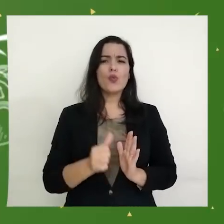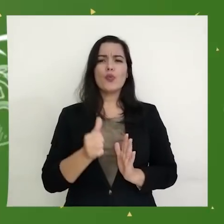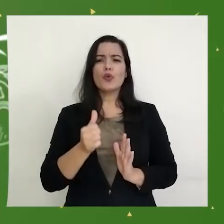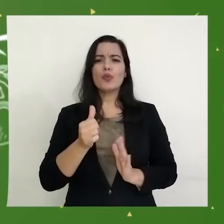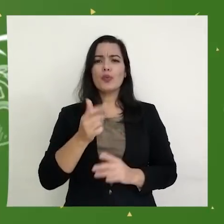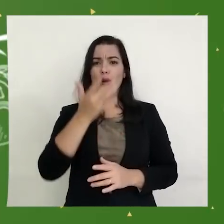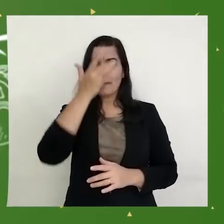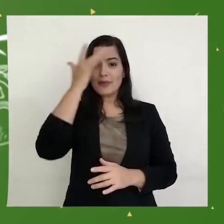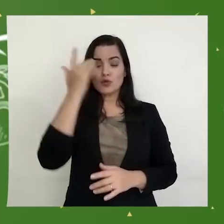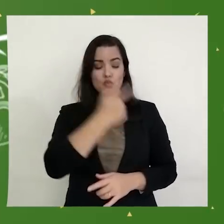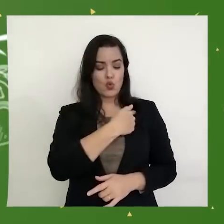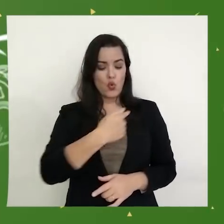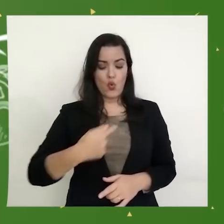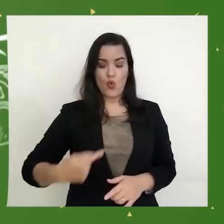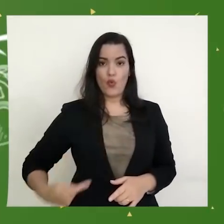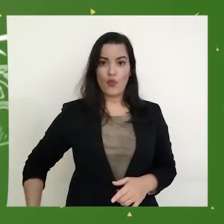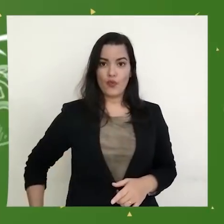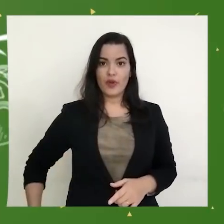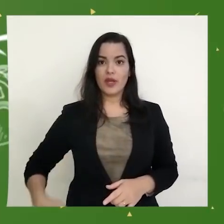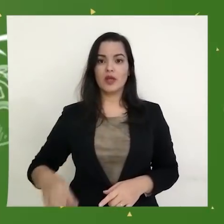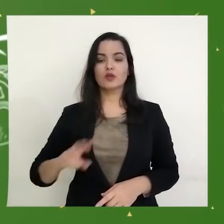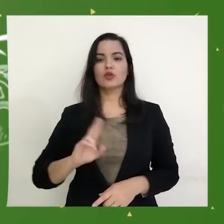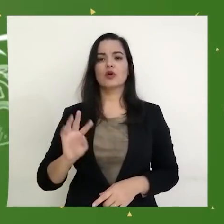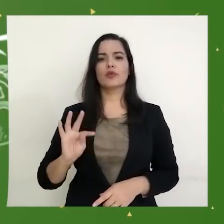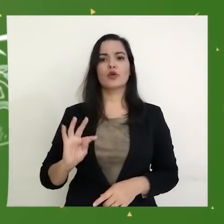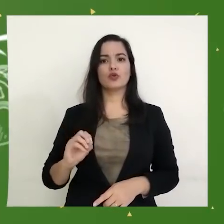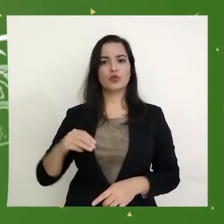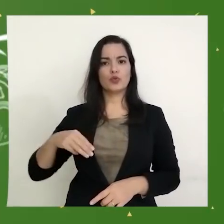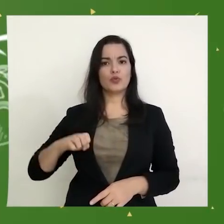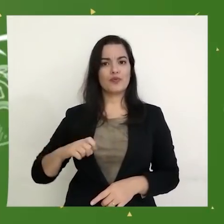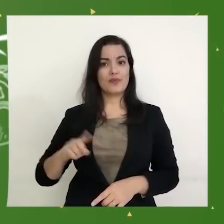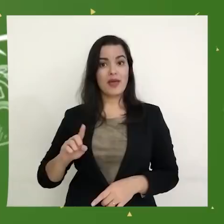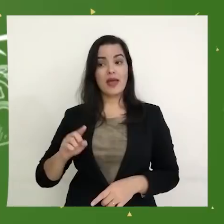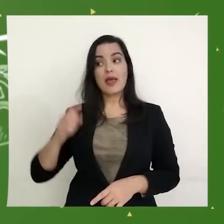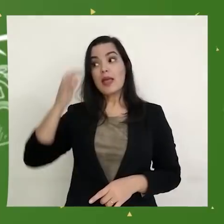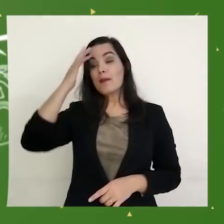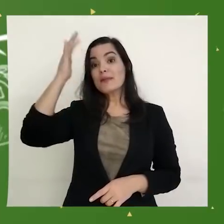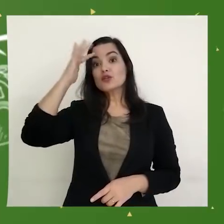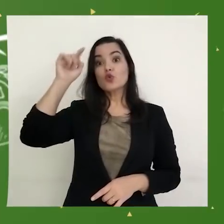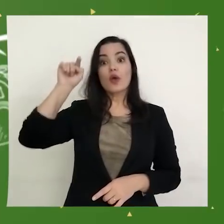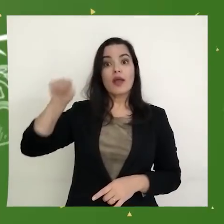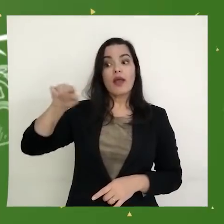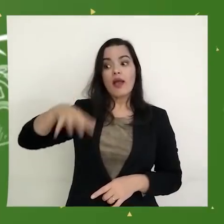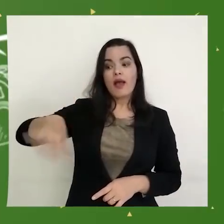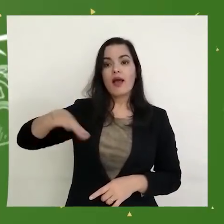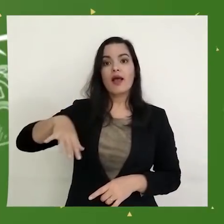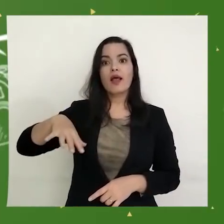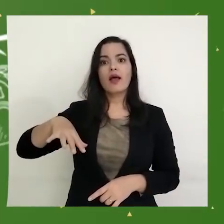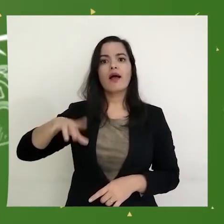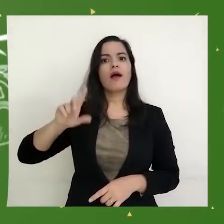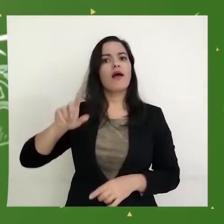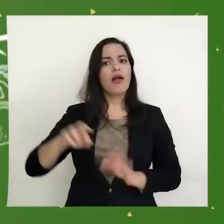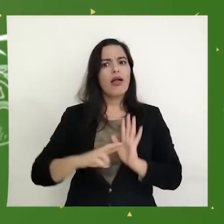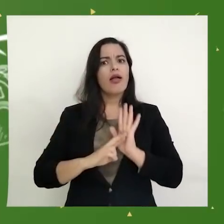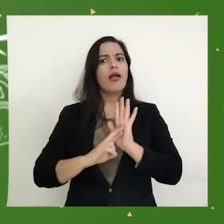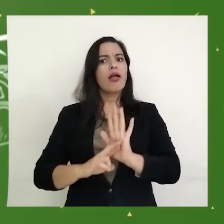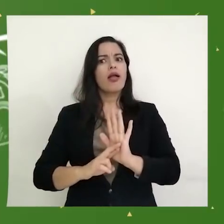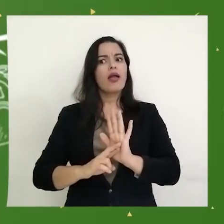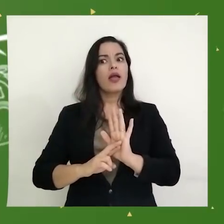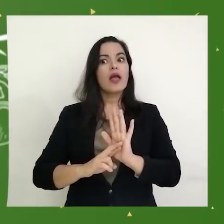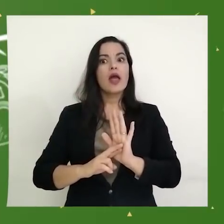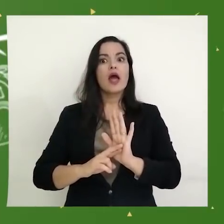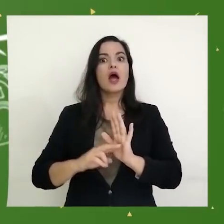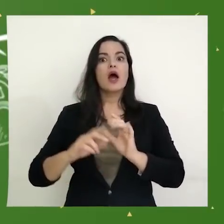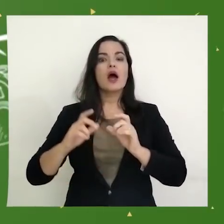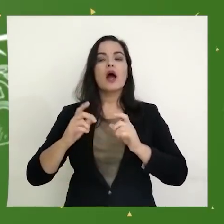governador-geral do Brasil, Tomé de Souza, ele achava que essa região, ela representava uma verdadeira muralha. Ela fica numa